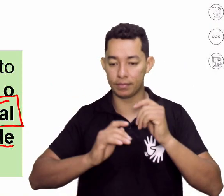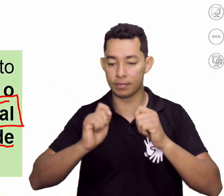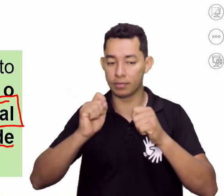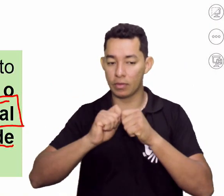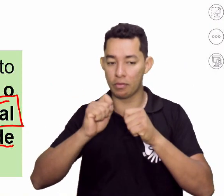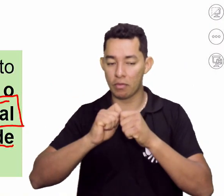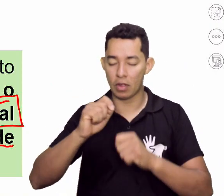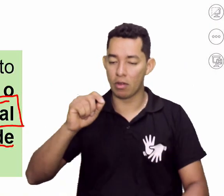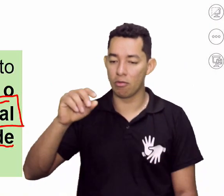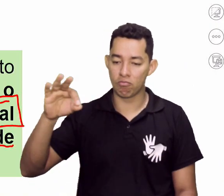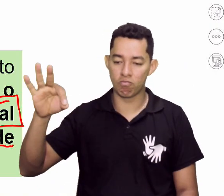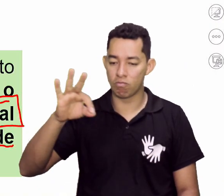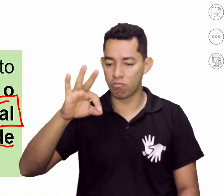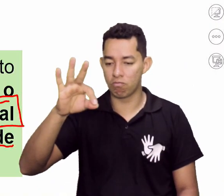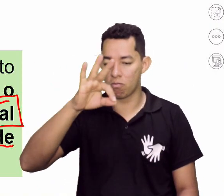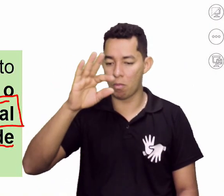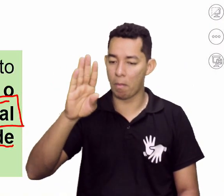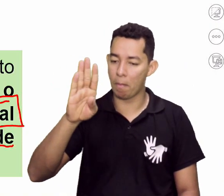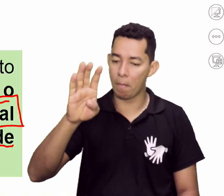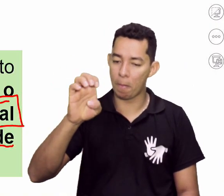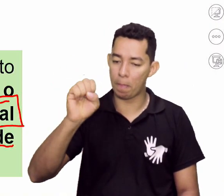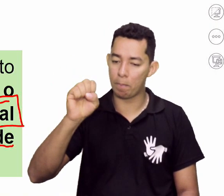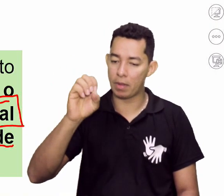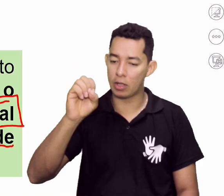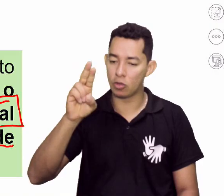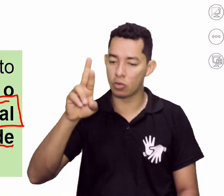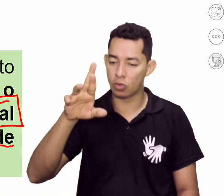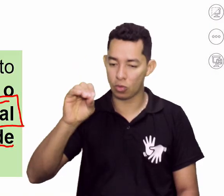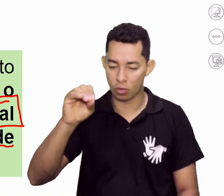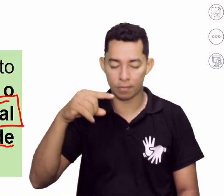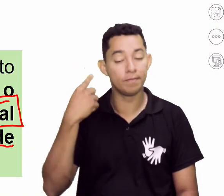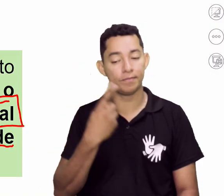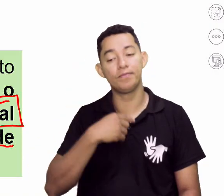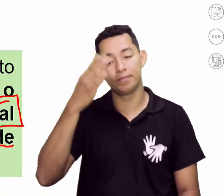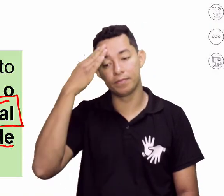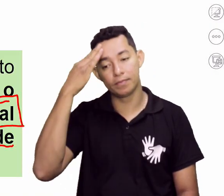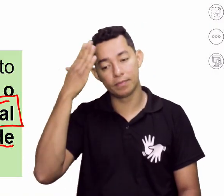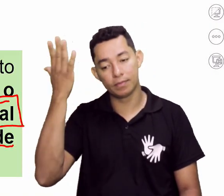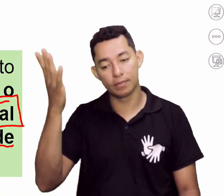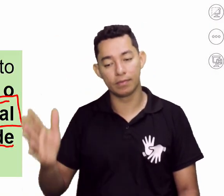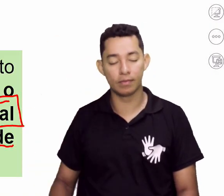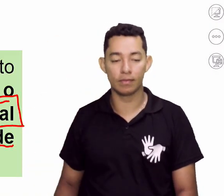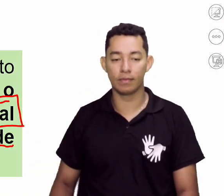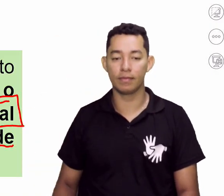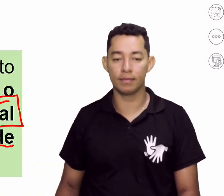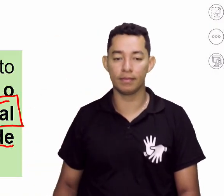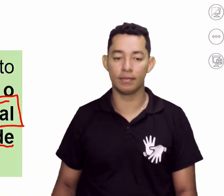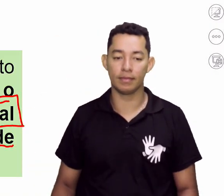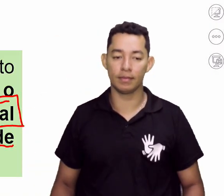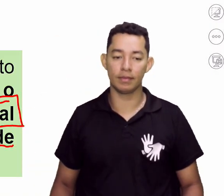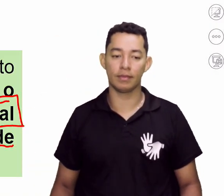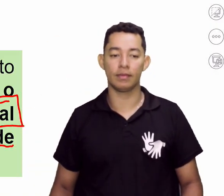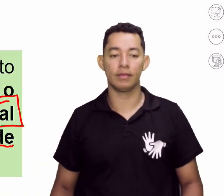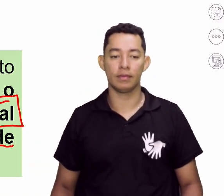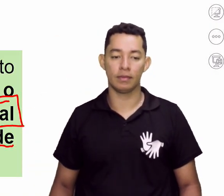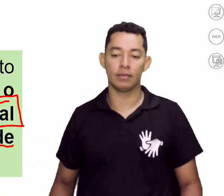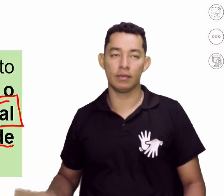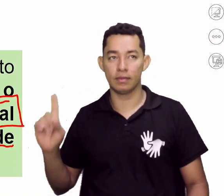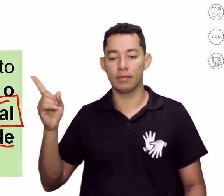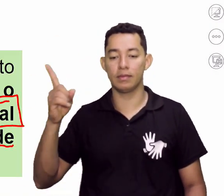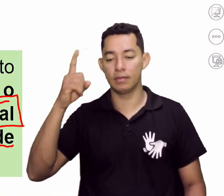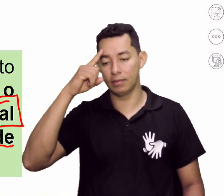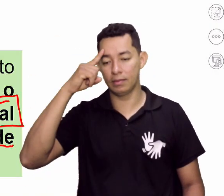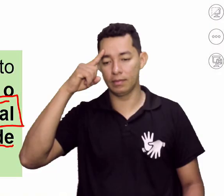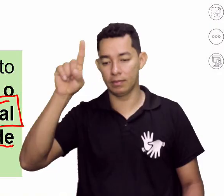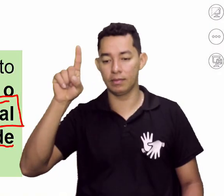um besouro aí mais fácil da gente reconhecer, mais fácil da gente entender. Entendeu? Essa é a ideia. E